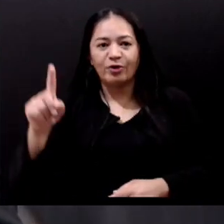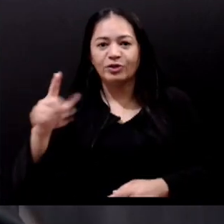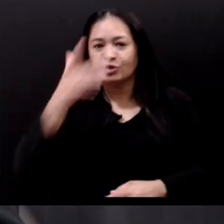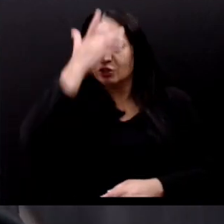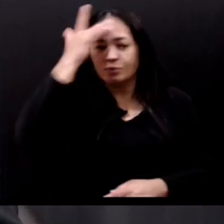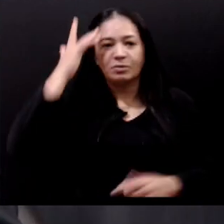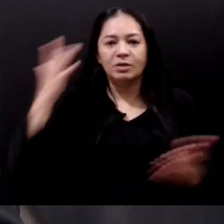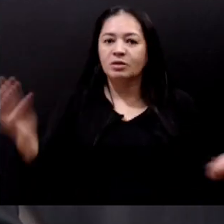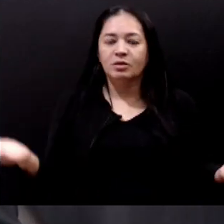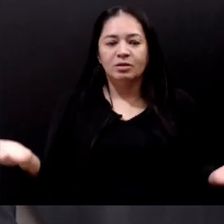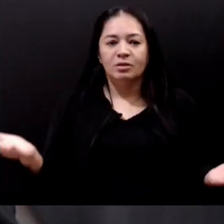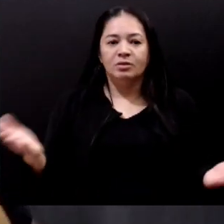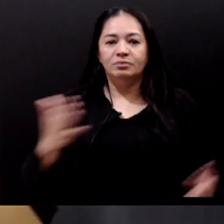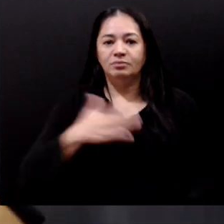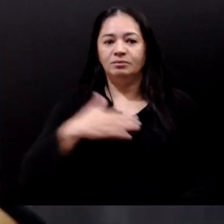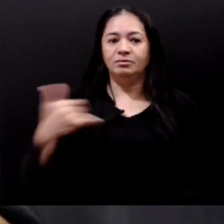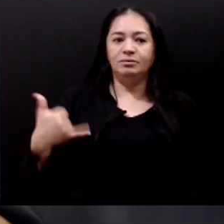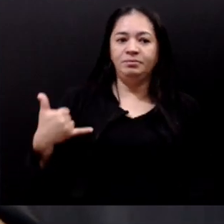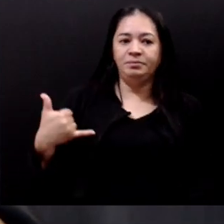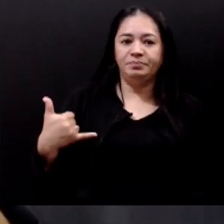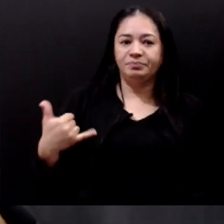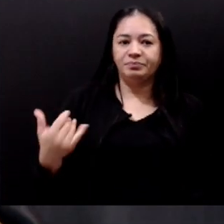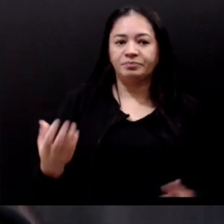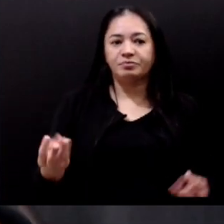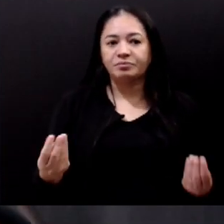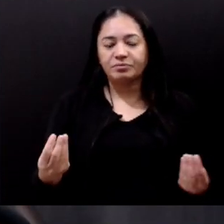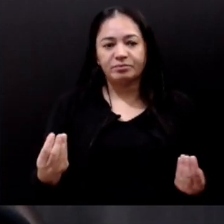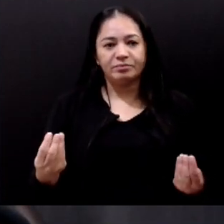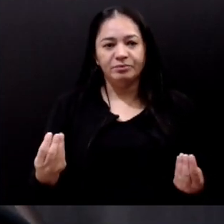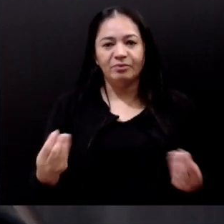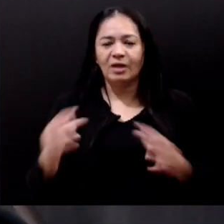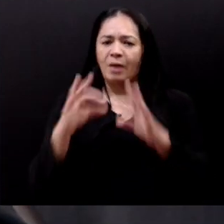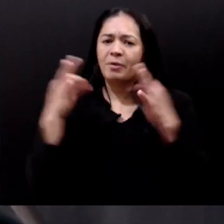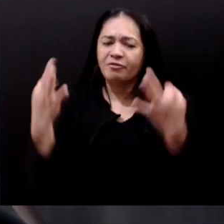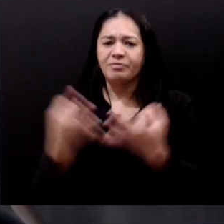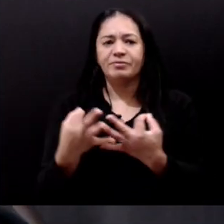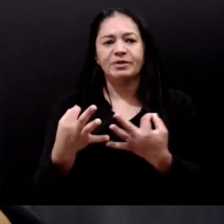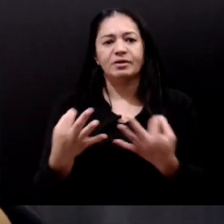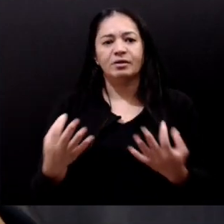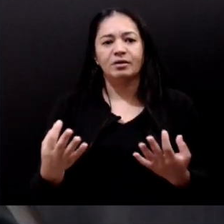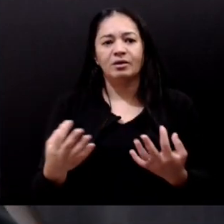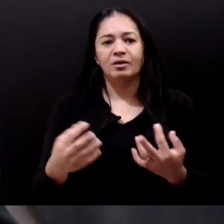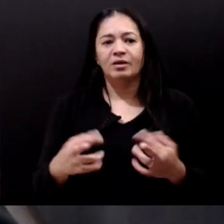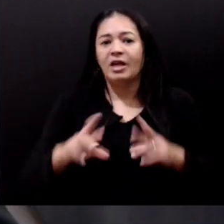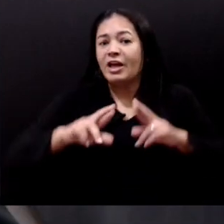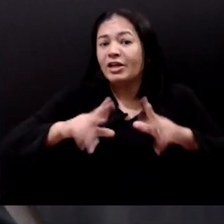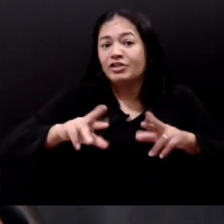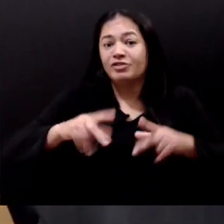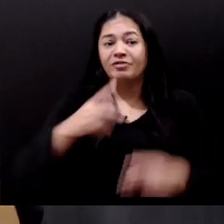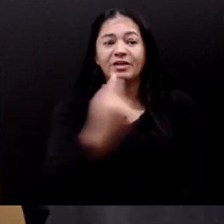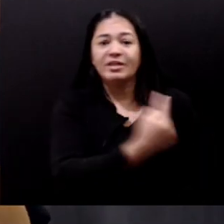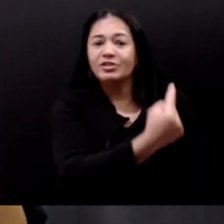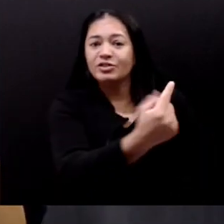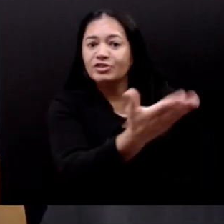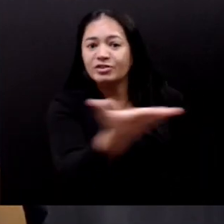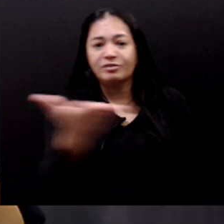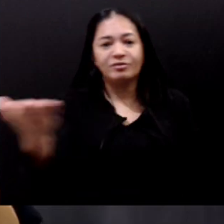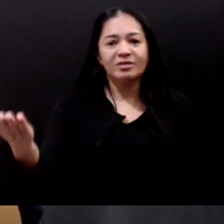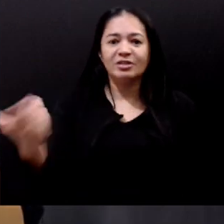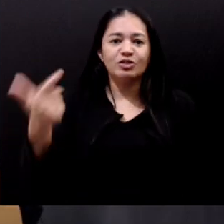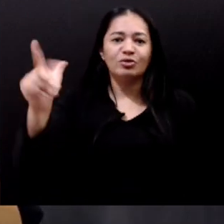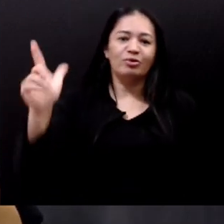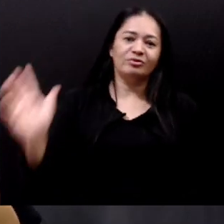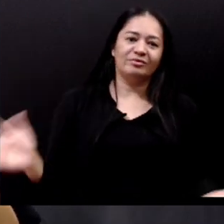minha idade, com a minha configuração familiar, com a minha rotina, é muito diferente do que a de muitas outras pessoas. Então seria certo se as